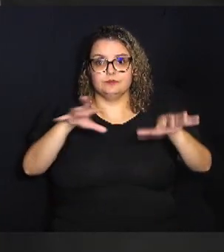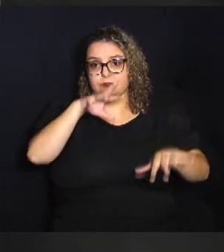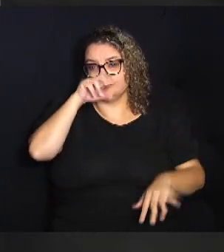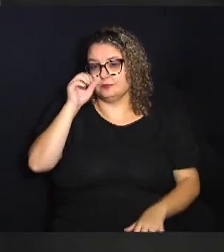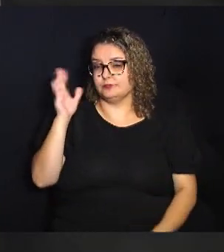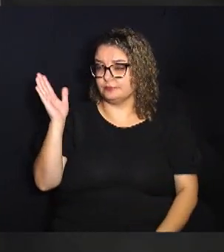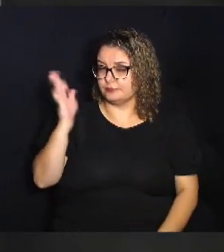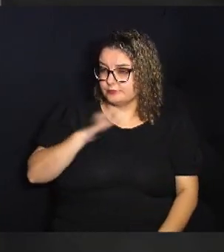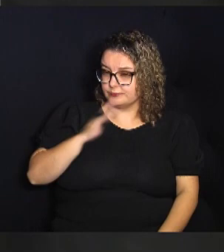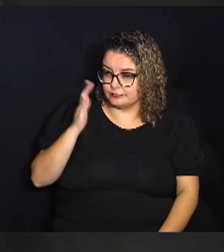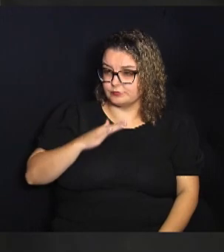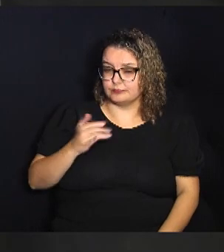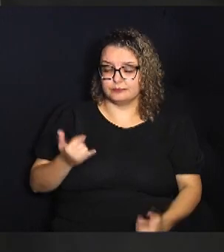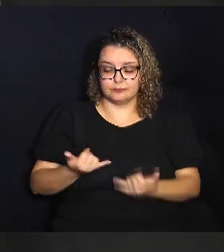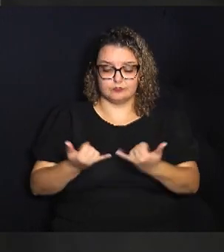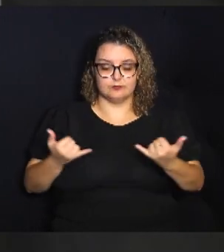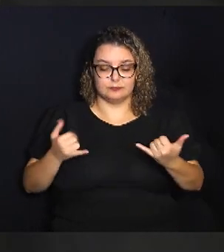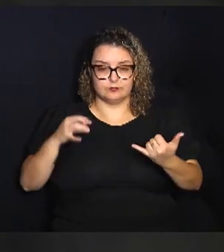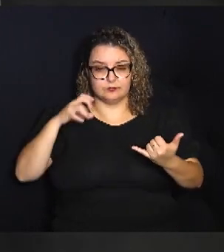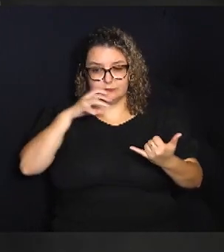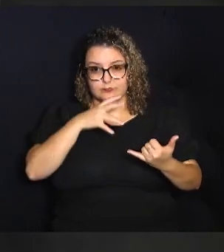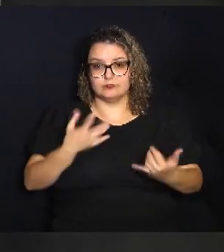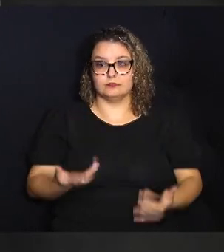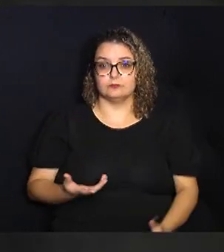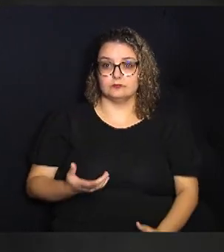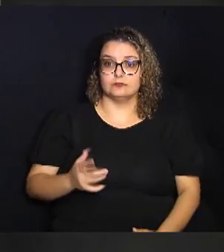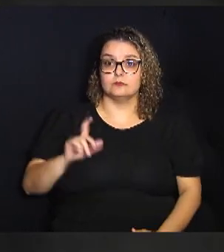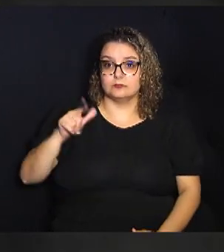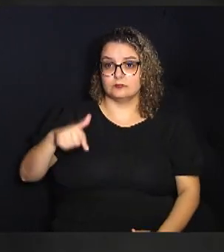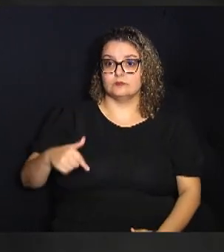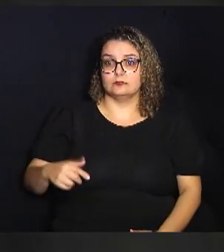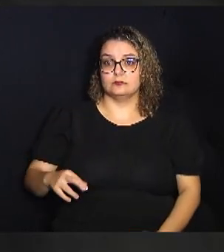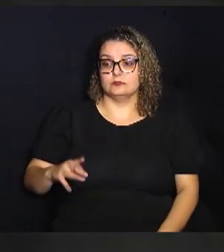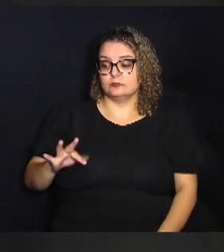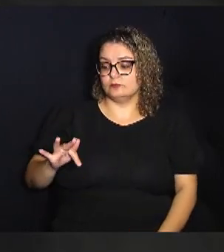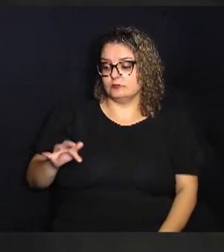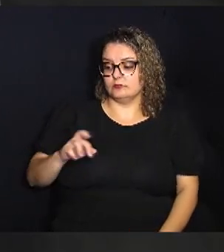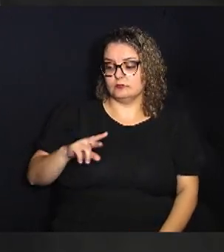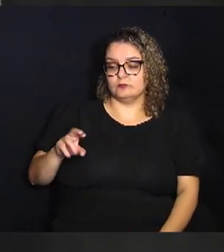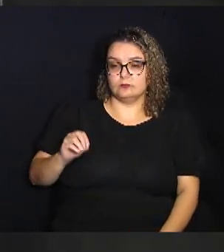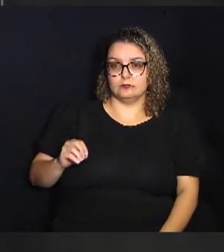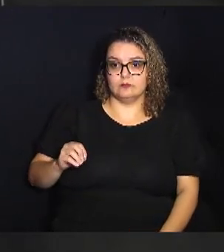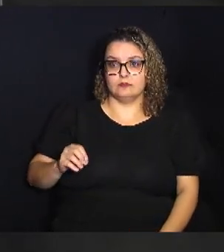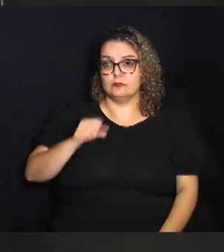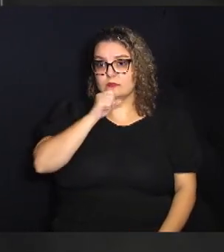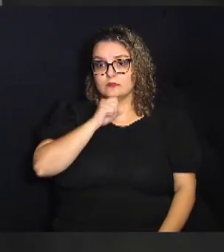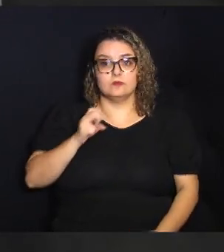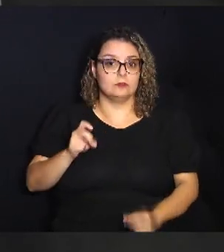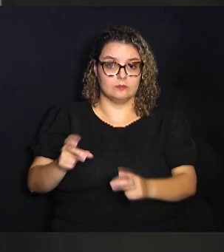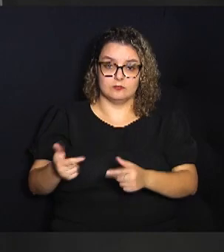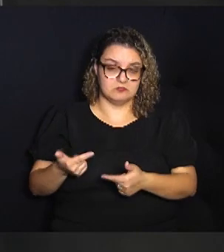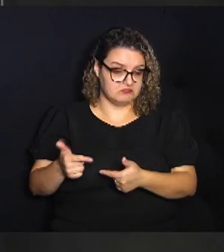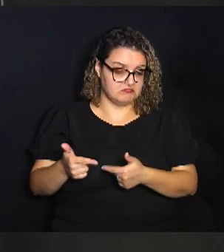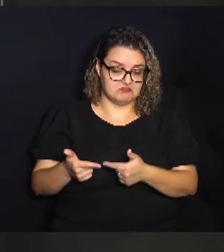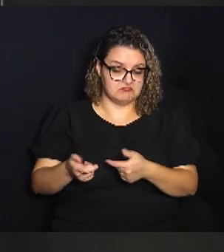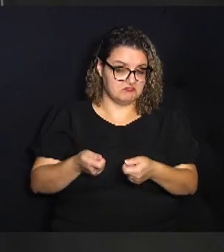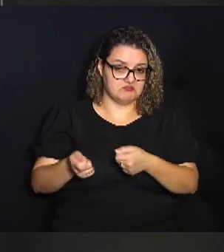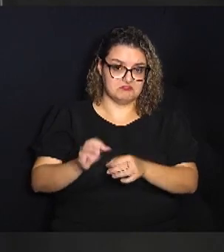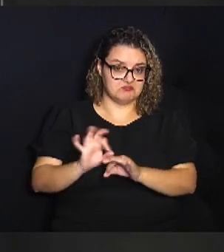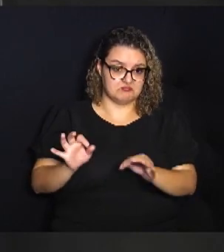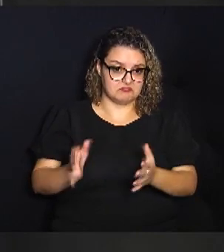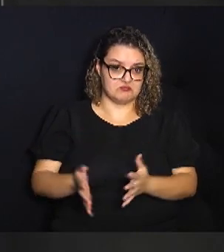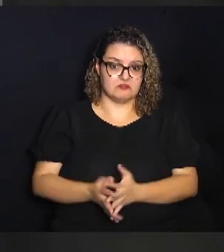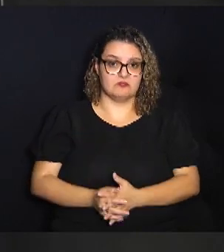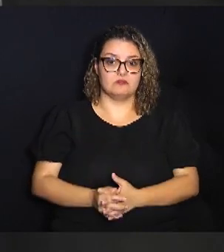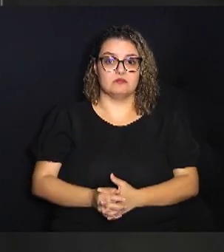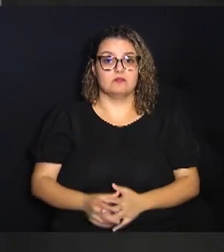forte Sim. de fio queimado, e aí vai até o ferro velho, simplesmente vende lá e não tem um controle de nada daquilo ali. Então, para